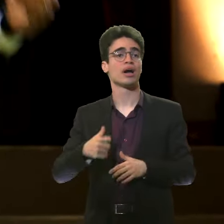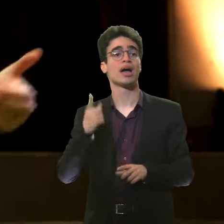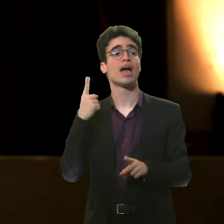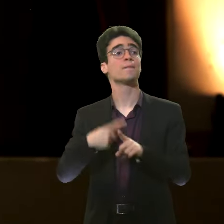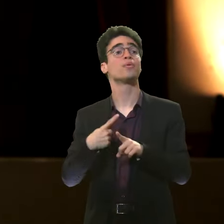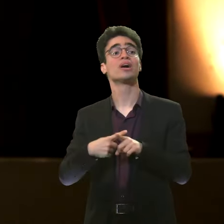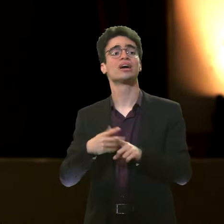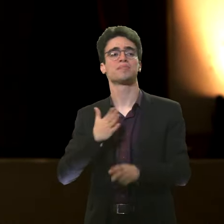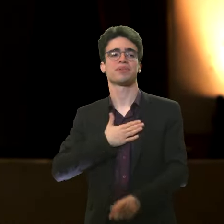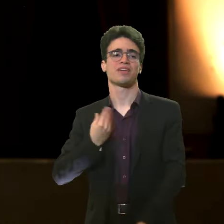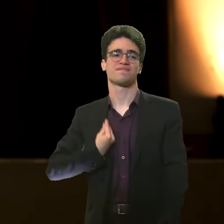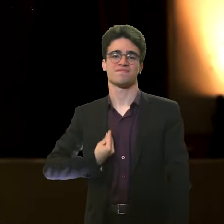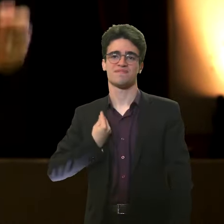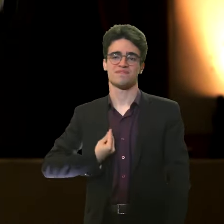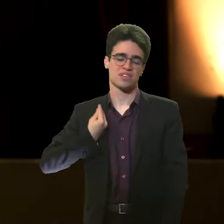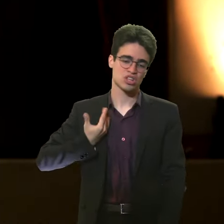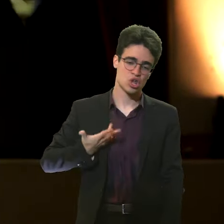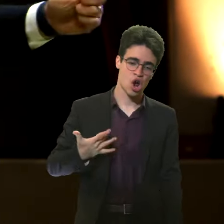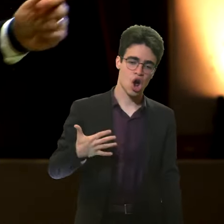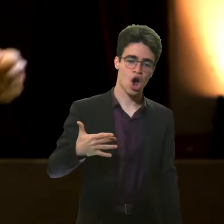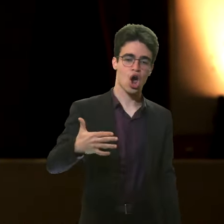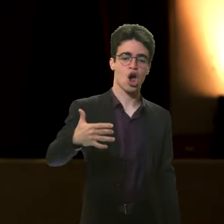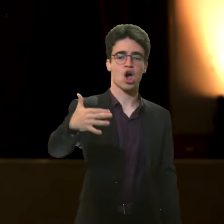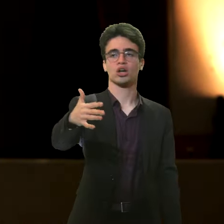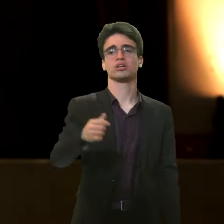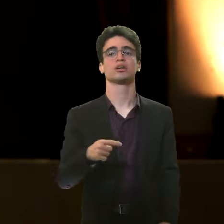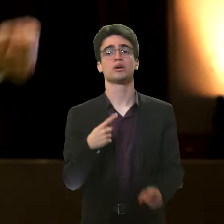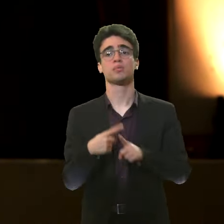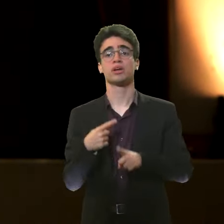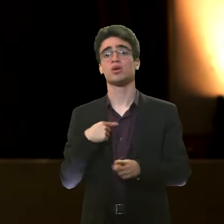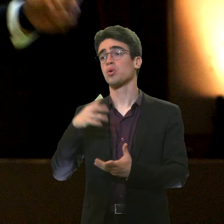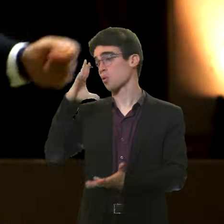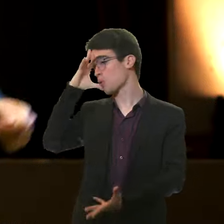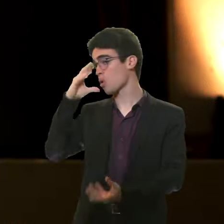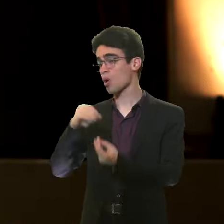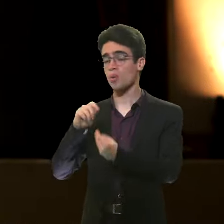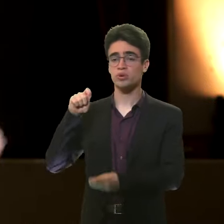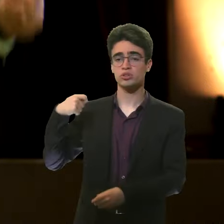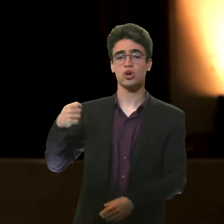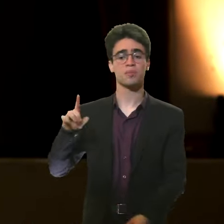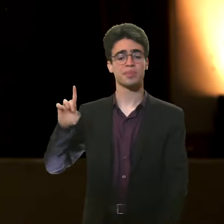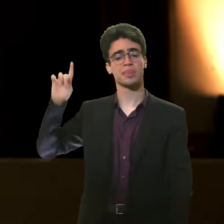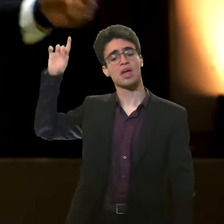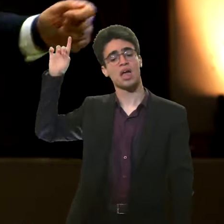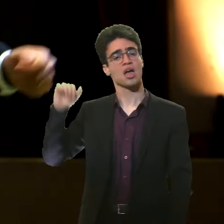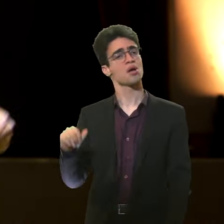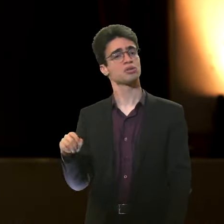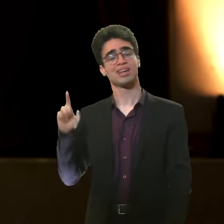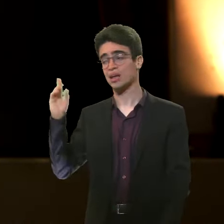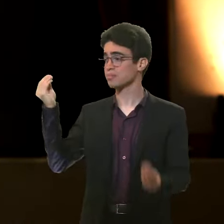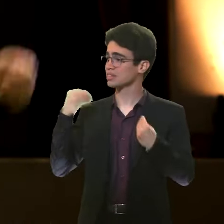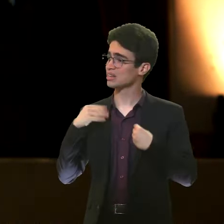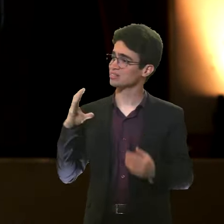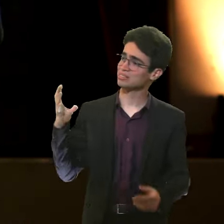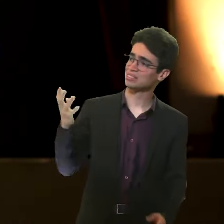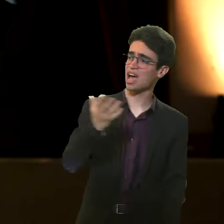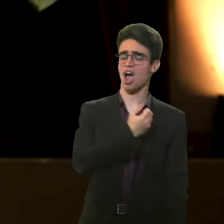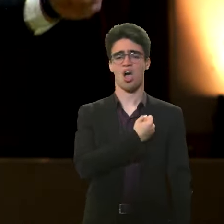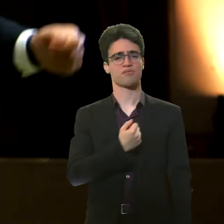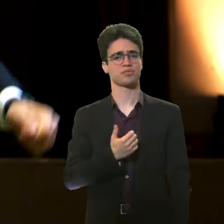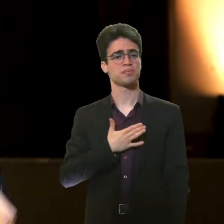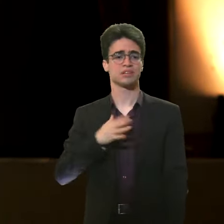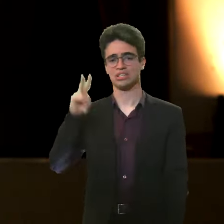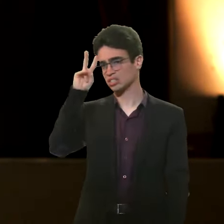toda a minha vida, porque eu entendi quem o Senhor é, porque eu amo o Senhor, porque eu fui alcançado pelo Teu amor, porque a minha história